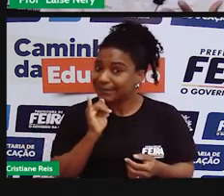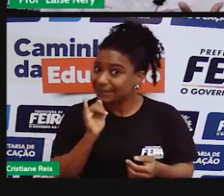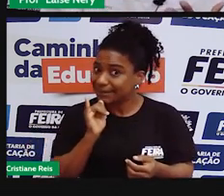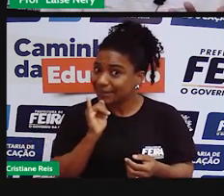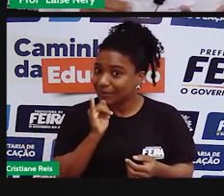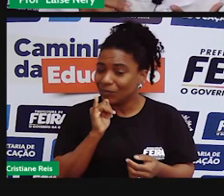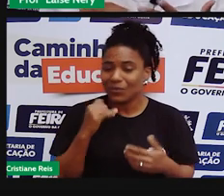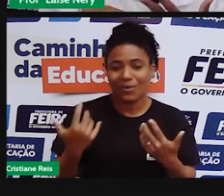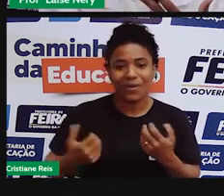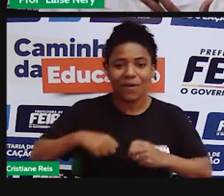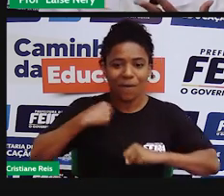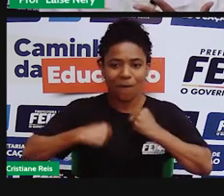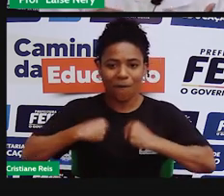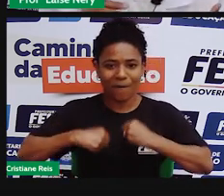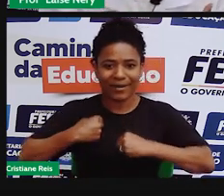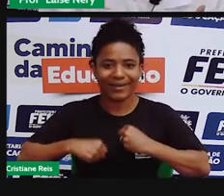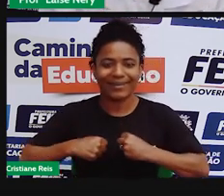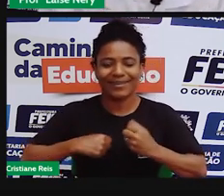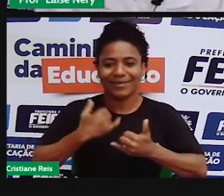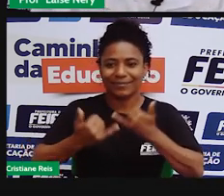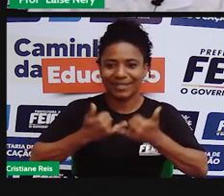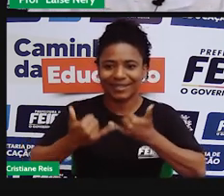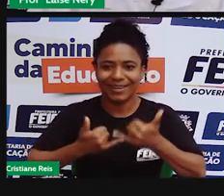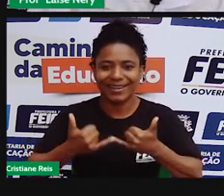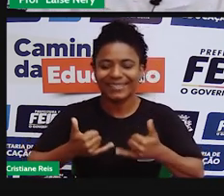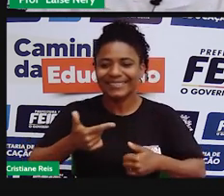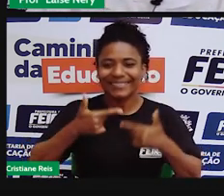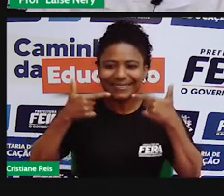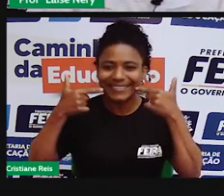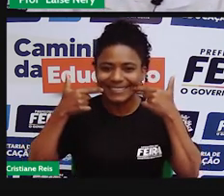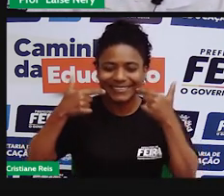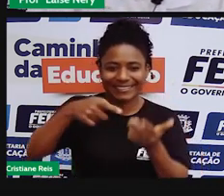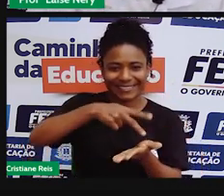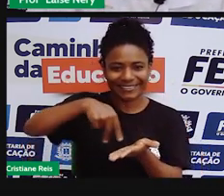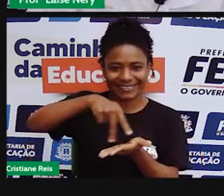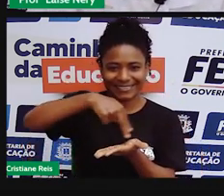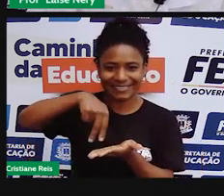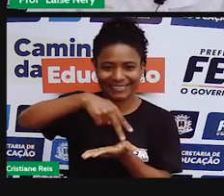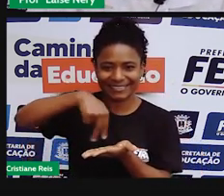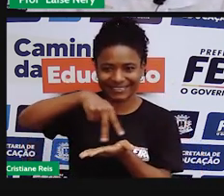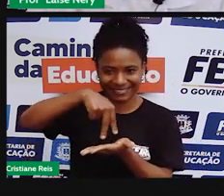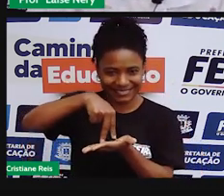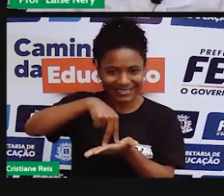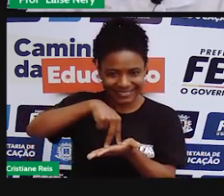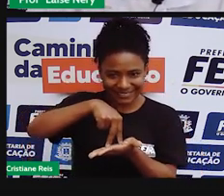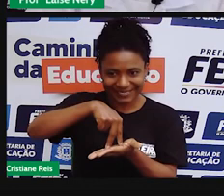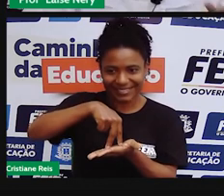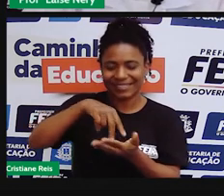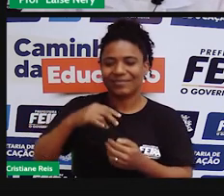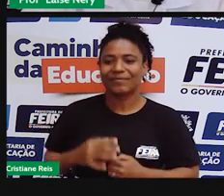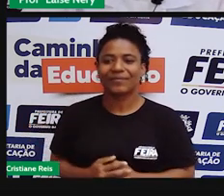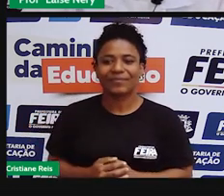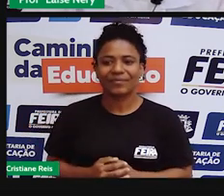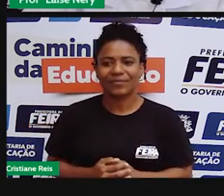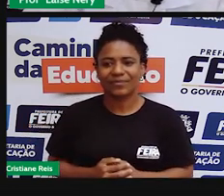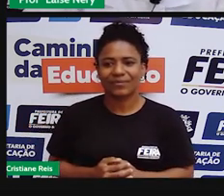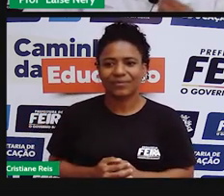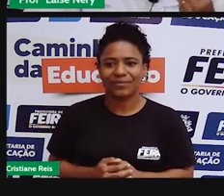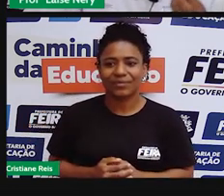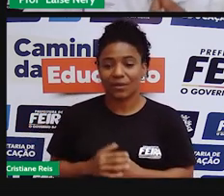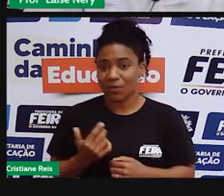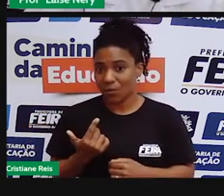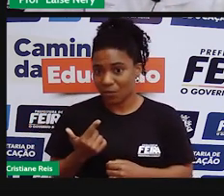exemplo correr brincar sorrir dançar eu e mais outros